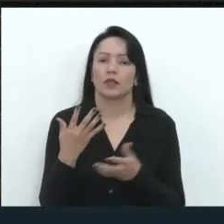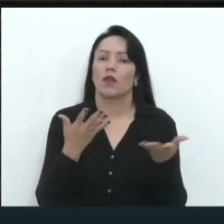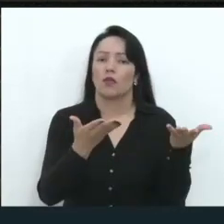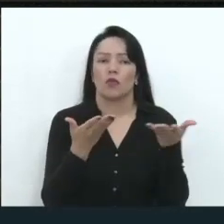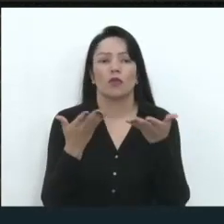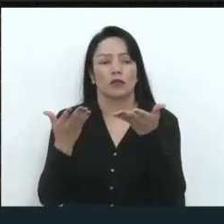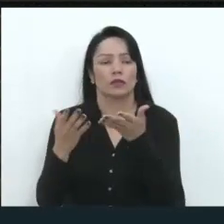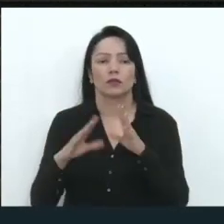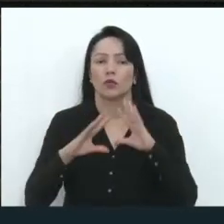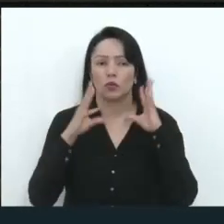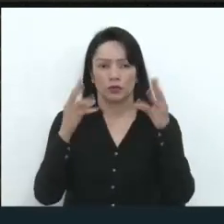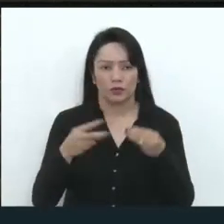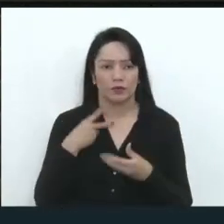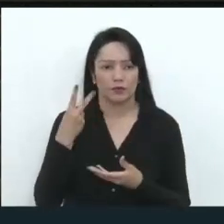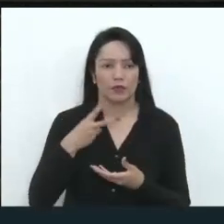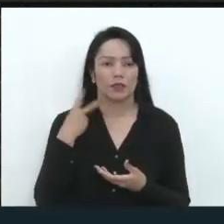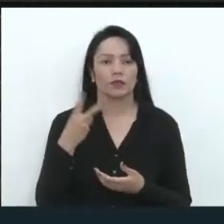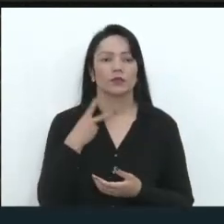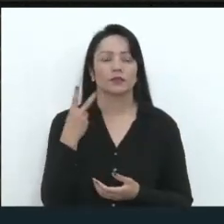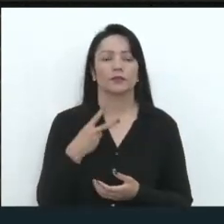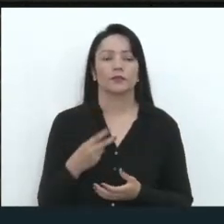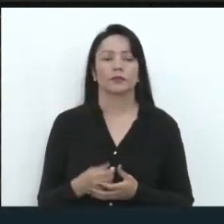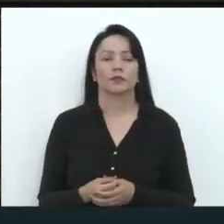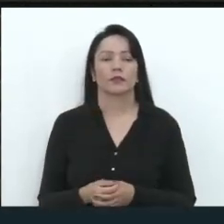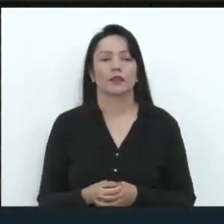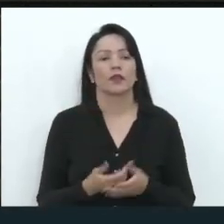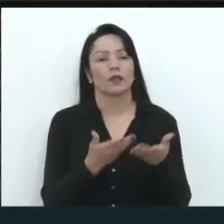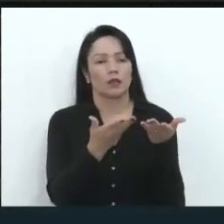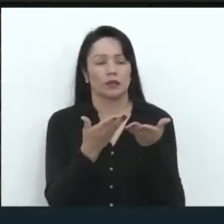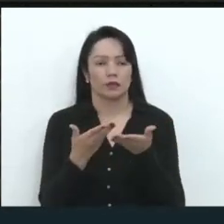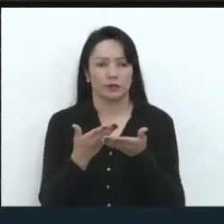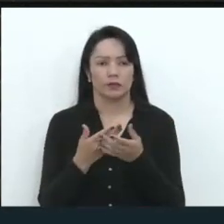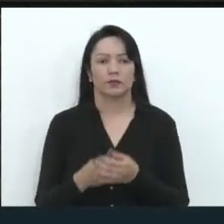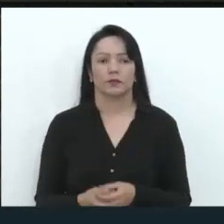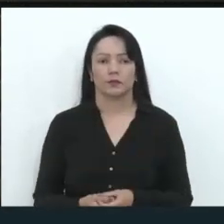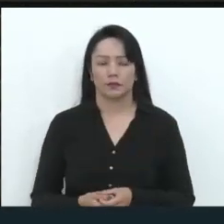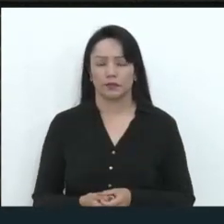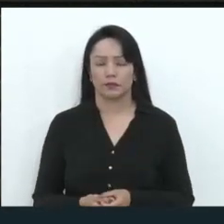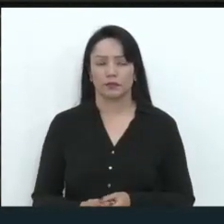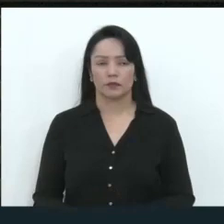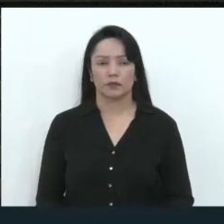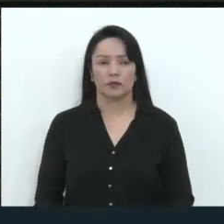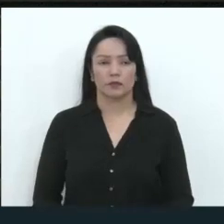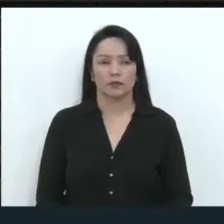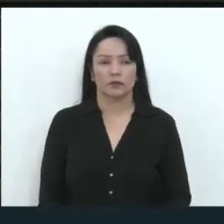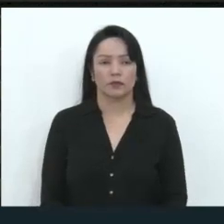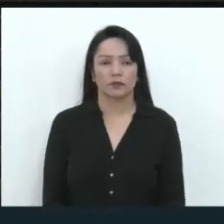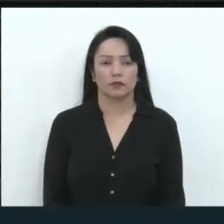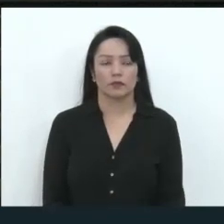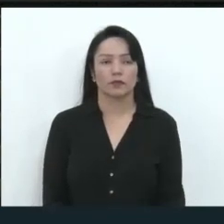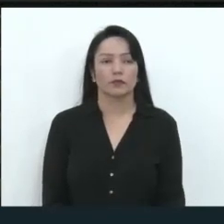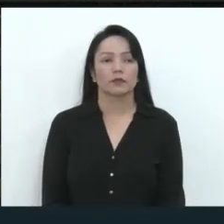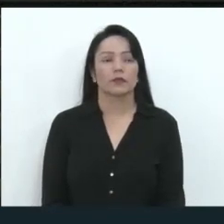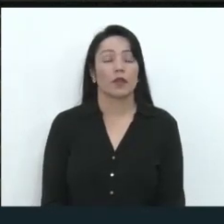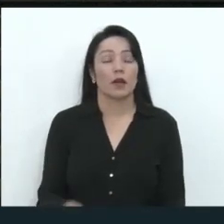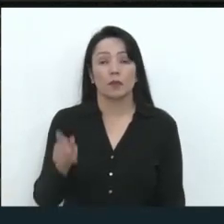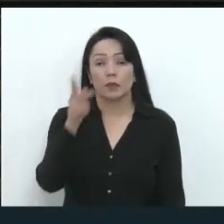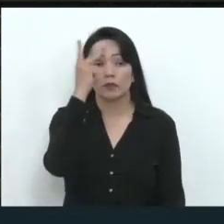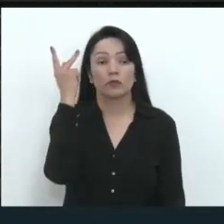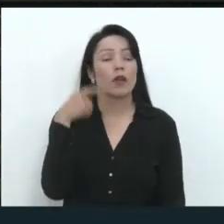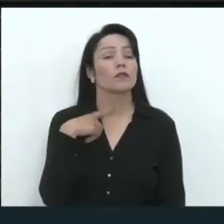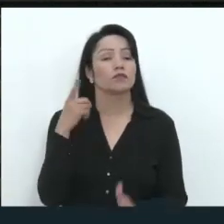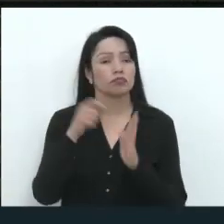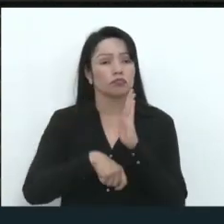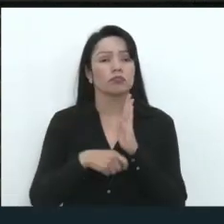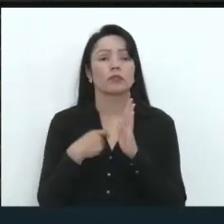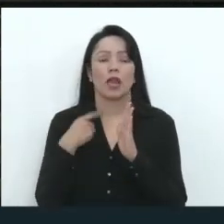a todos os vereadores e vereadoras e estender o convite a os que se inscreveram nos projetos.